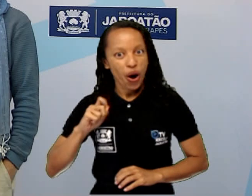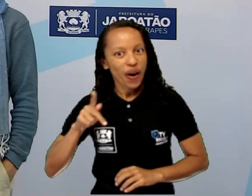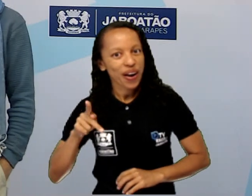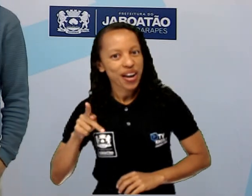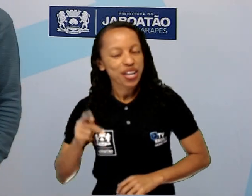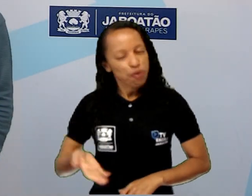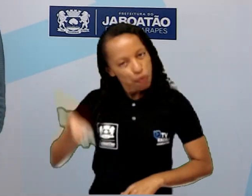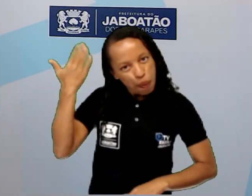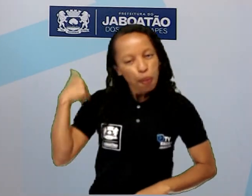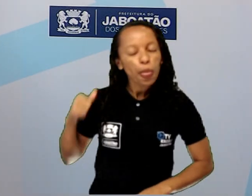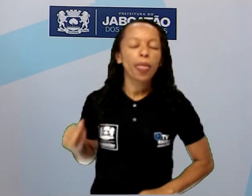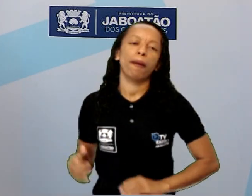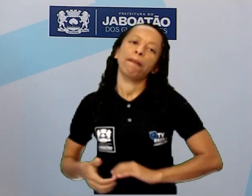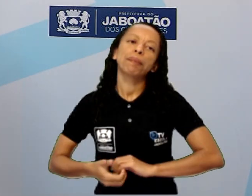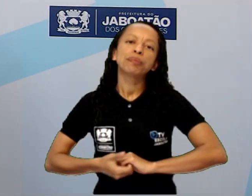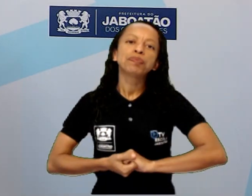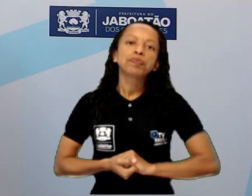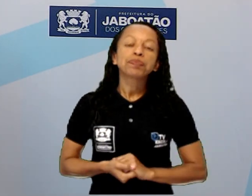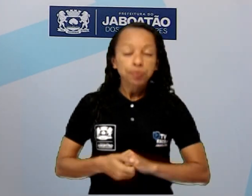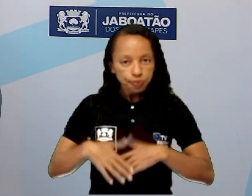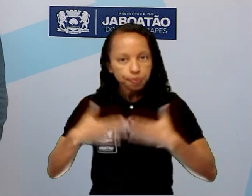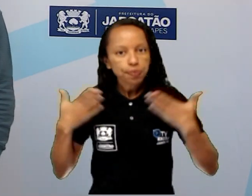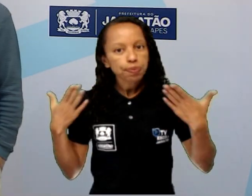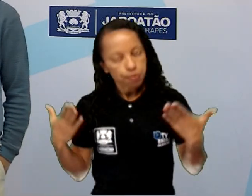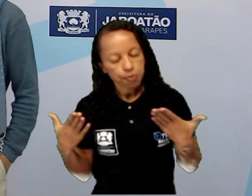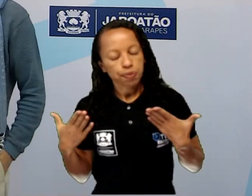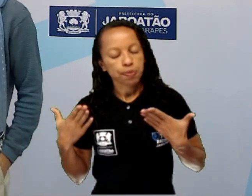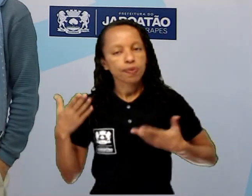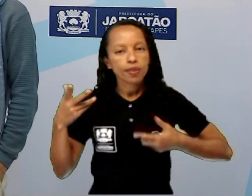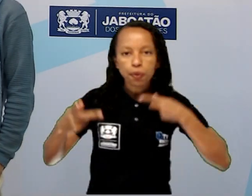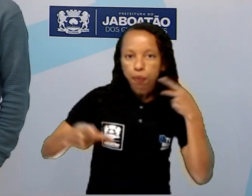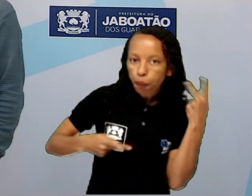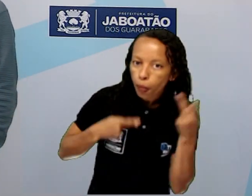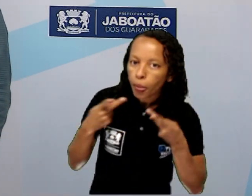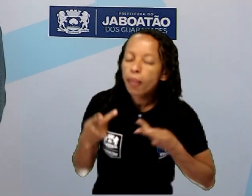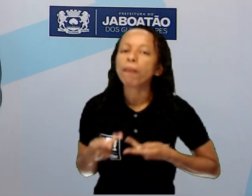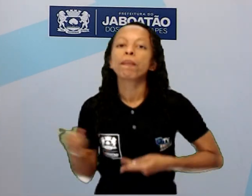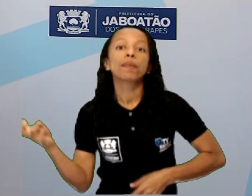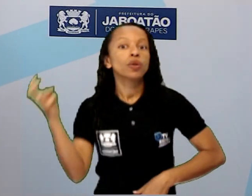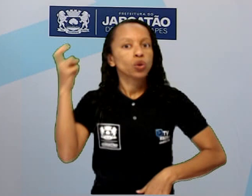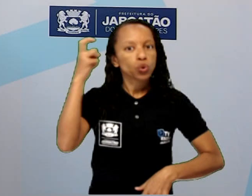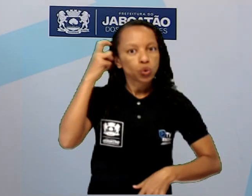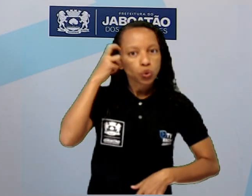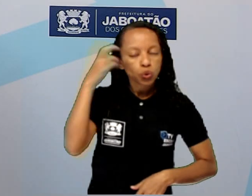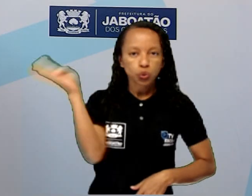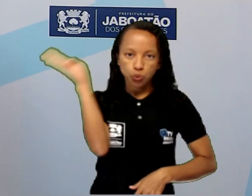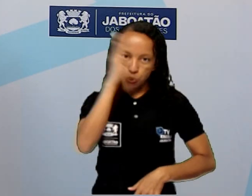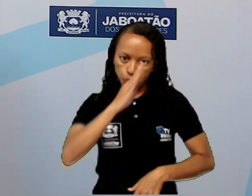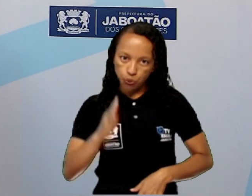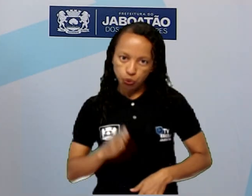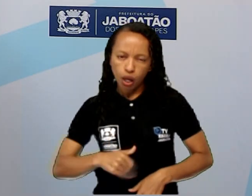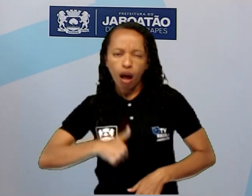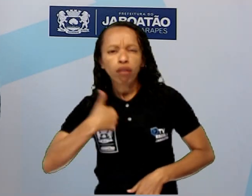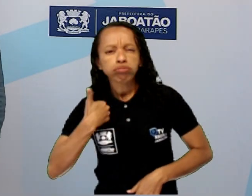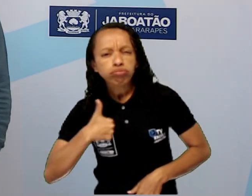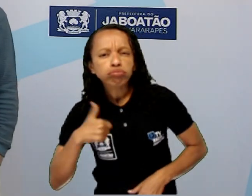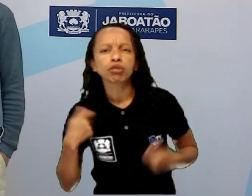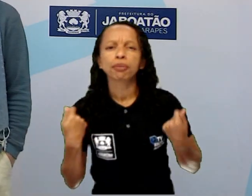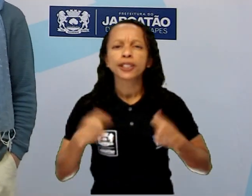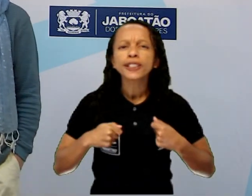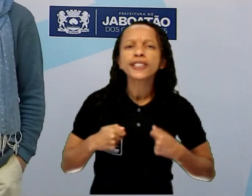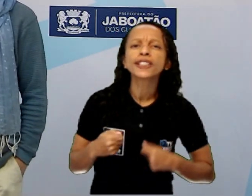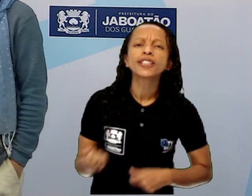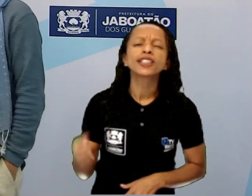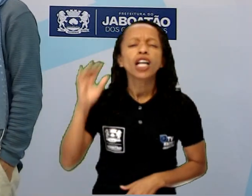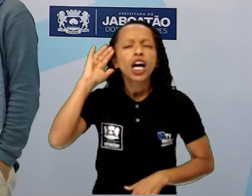Vamos lá. Bom, para a gente falar de cultura brasileira, a gente precisa primeiro entender o que é cultura, né?